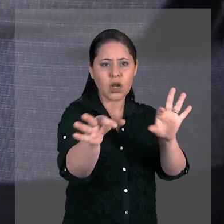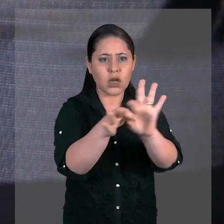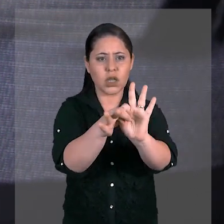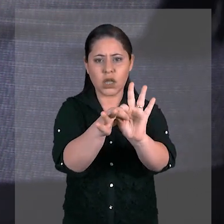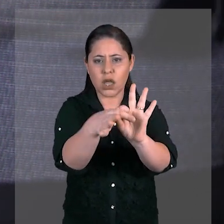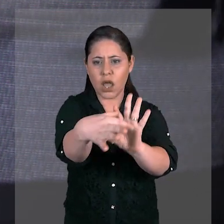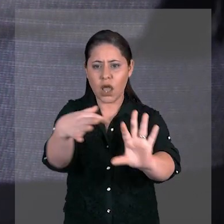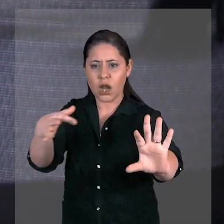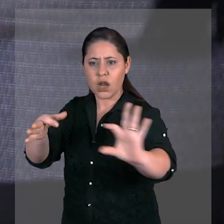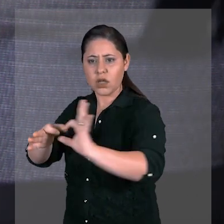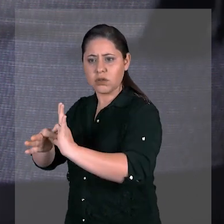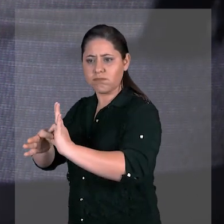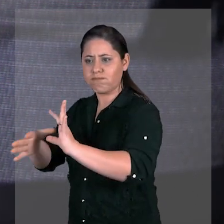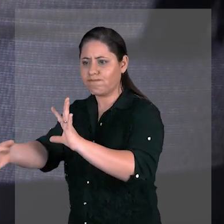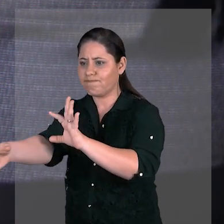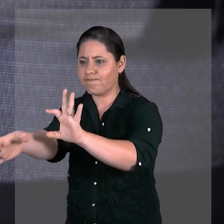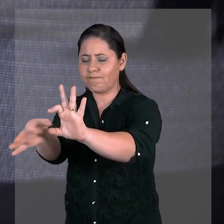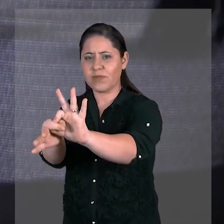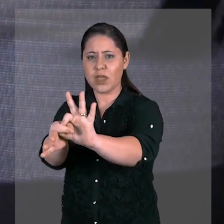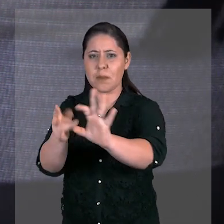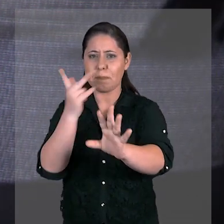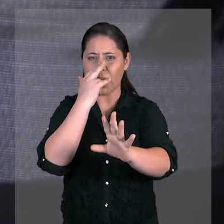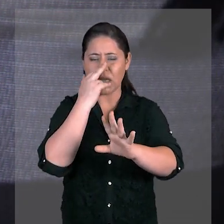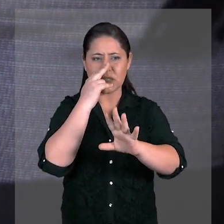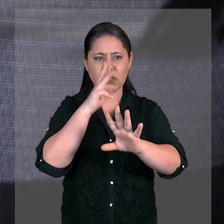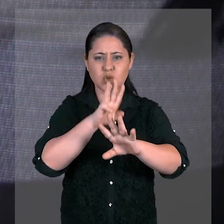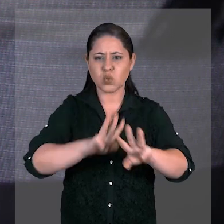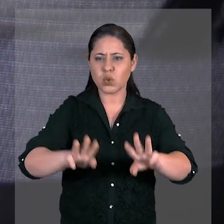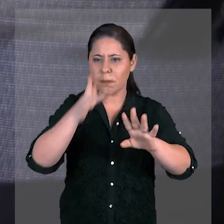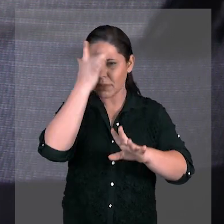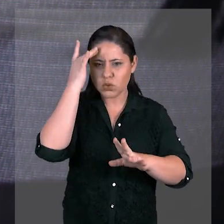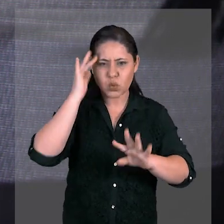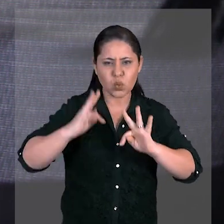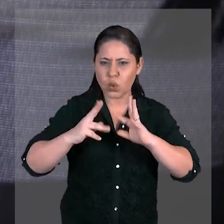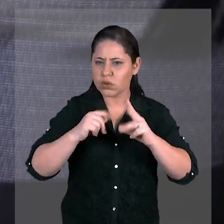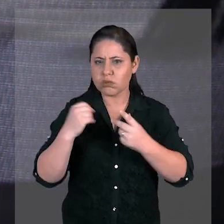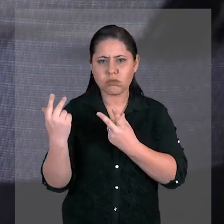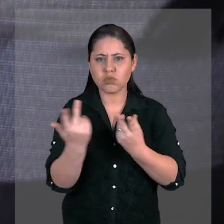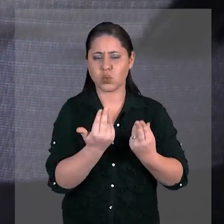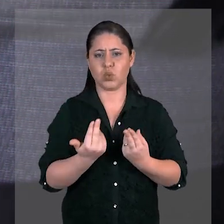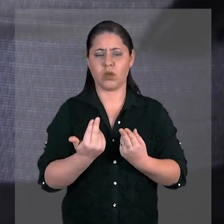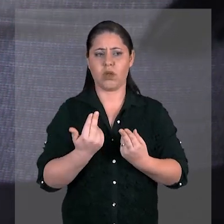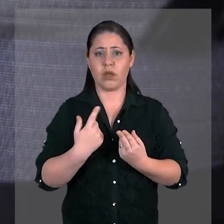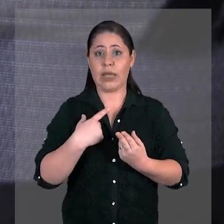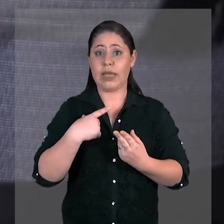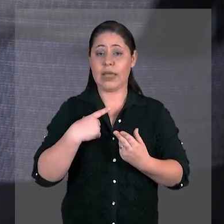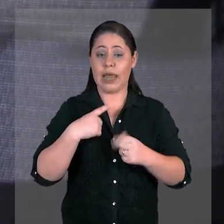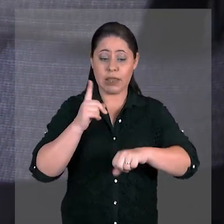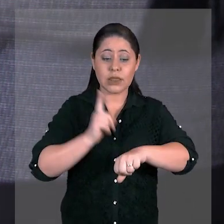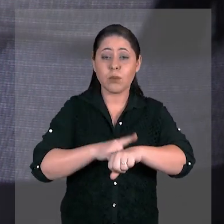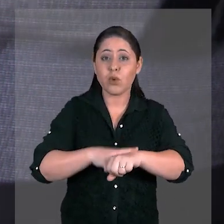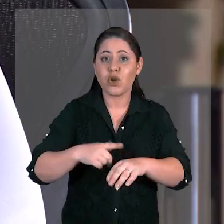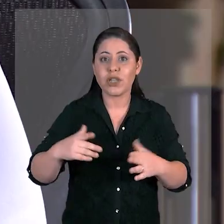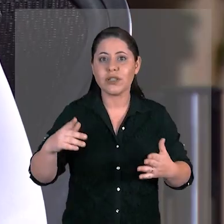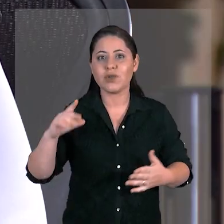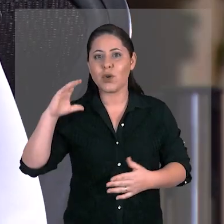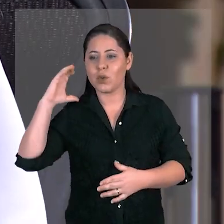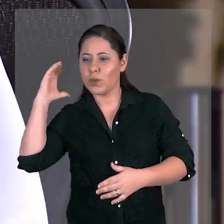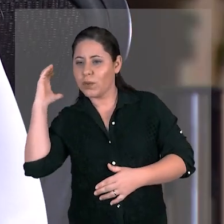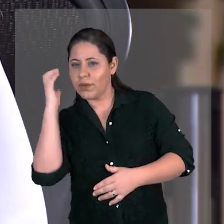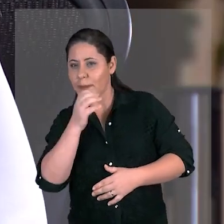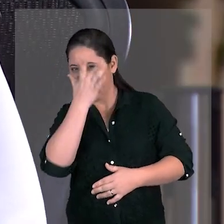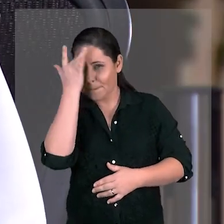identificar a pessoa que está na Deep Web, navegando na Deep Web. E é nesse momento que as pessoas, os criminosos, né, se aproveitam.